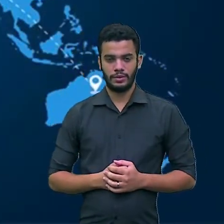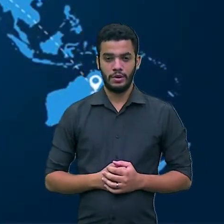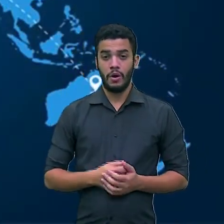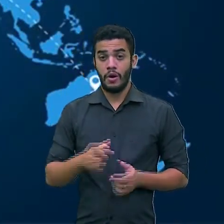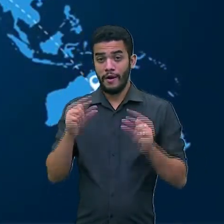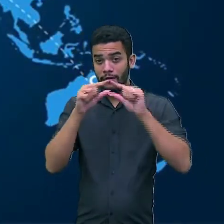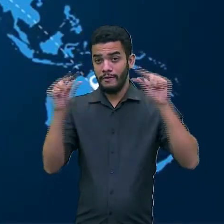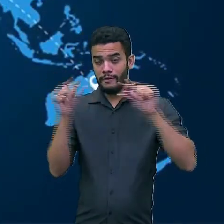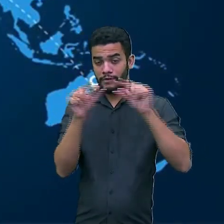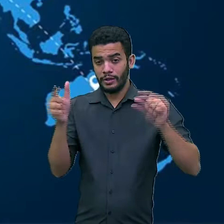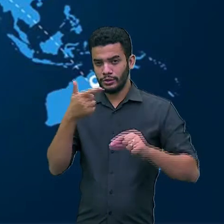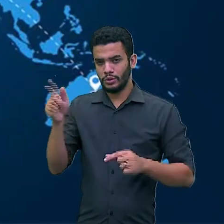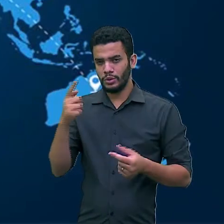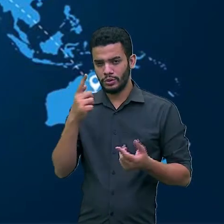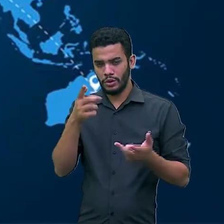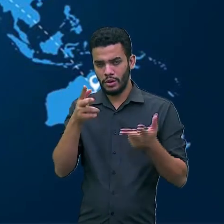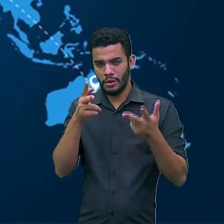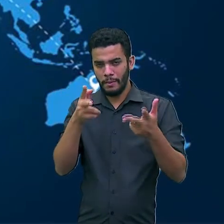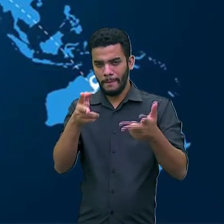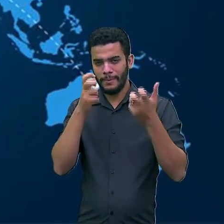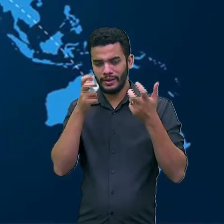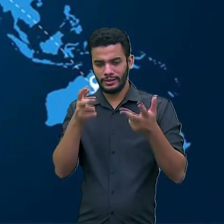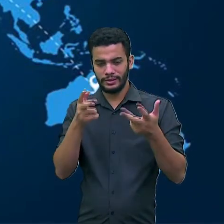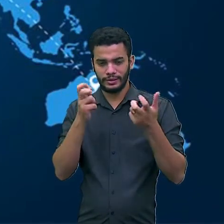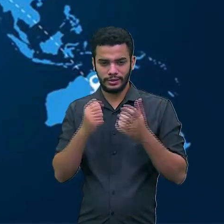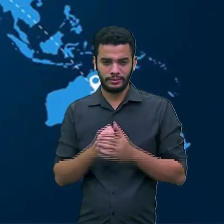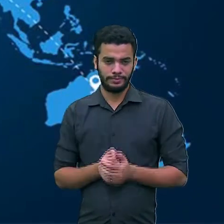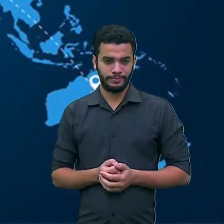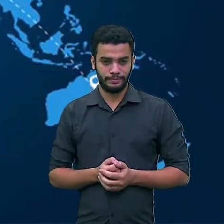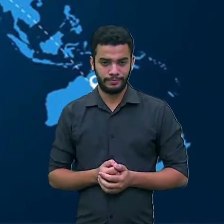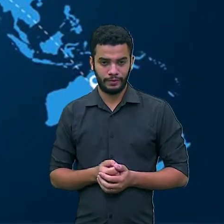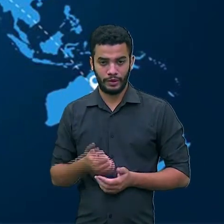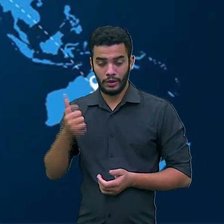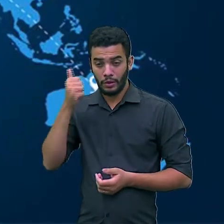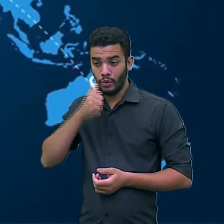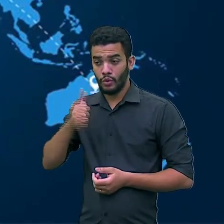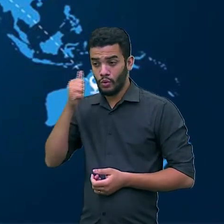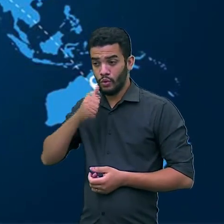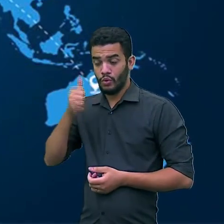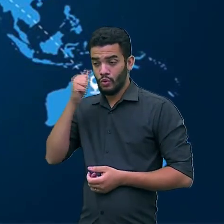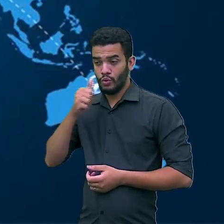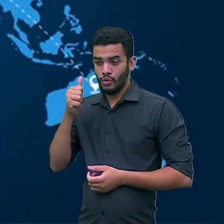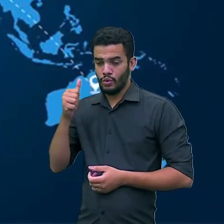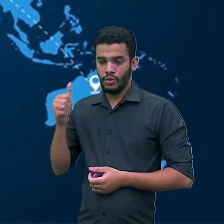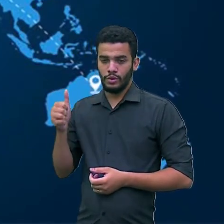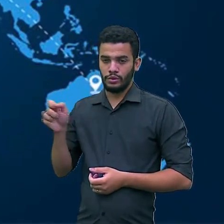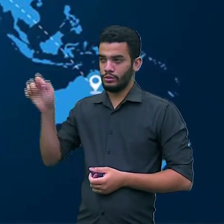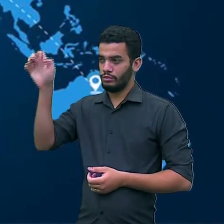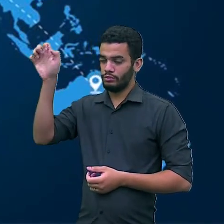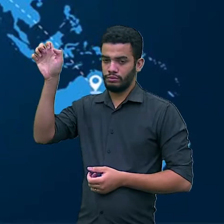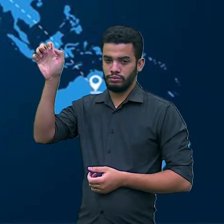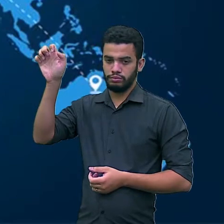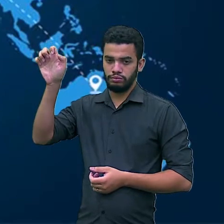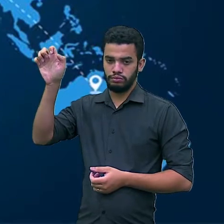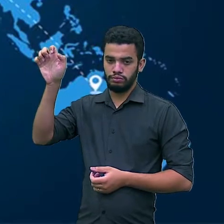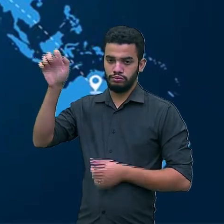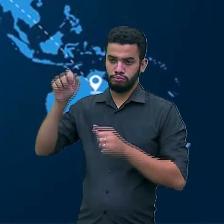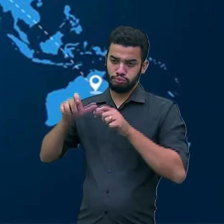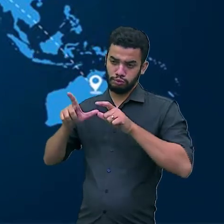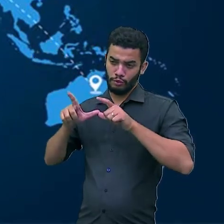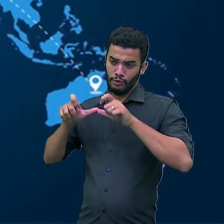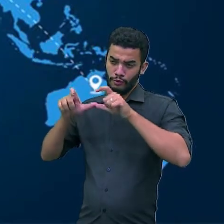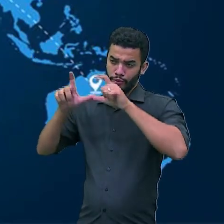frase? Essa aqui. Joana viajou para o exterior. Qual é o verbo? Muito bem, se você disse